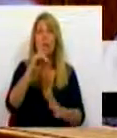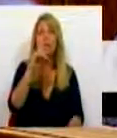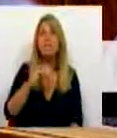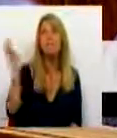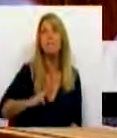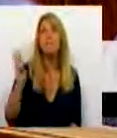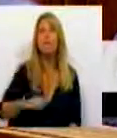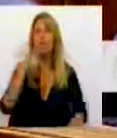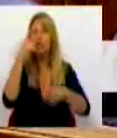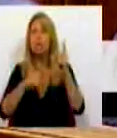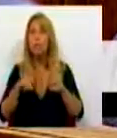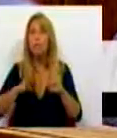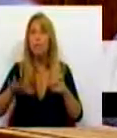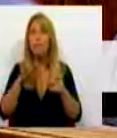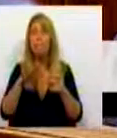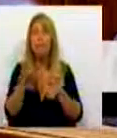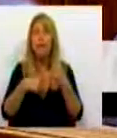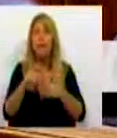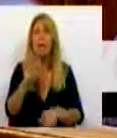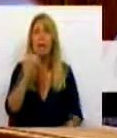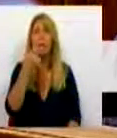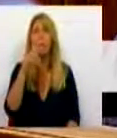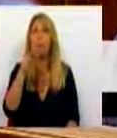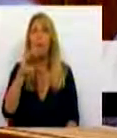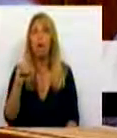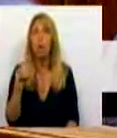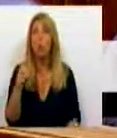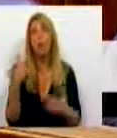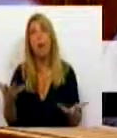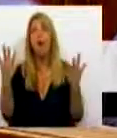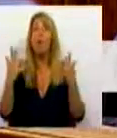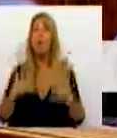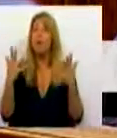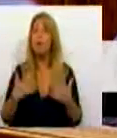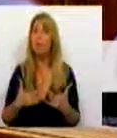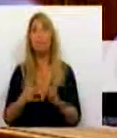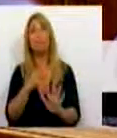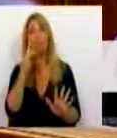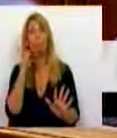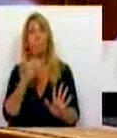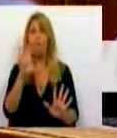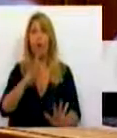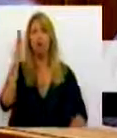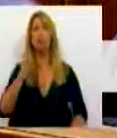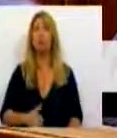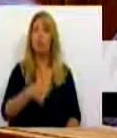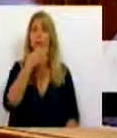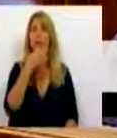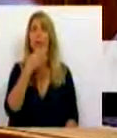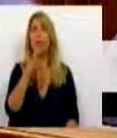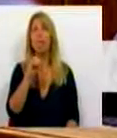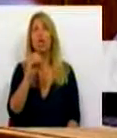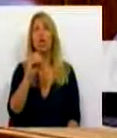habitantes. Muito obrigada. Ibérico. Muito obrigada, acima de tudo, para terminar, é um orçamento que busca a forma justa de vos falar da Sofia de Mel